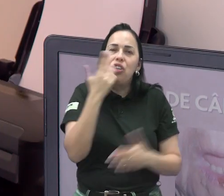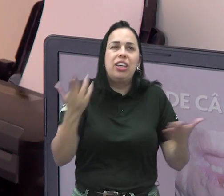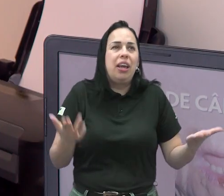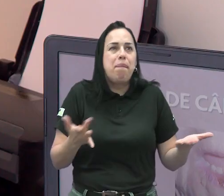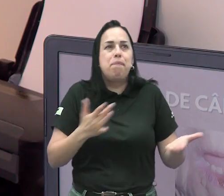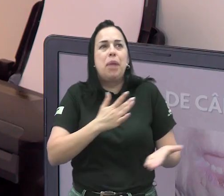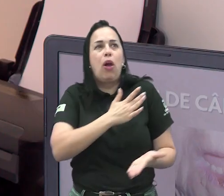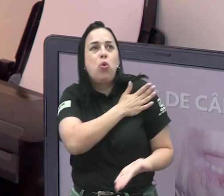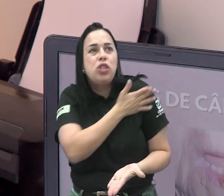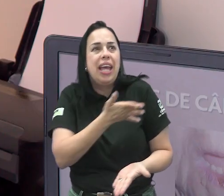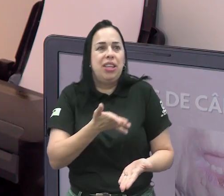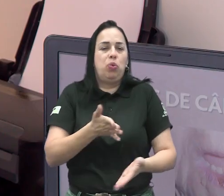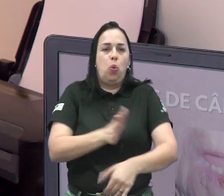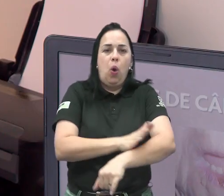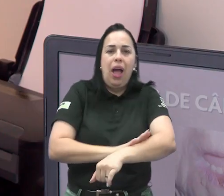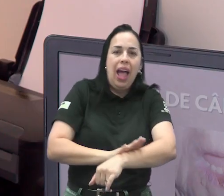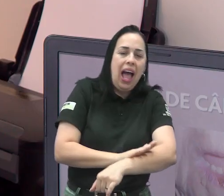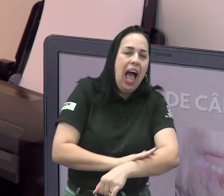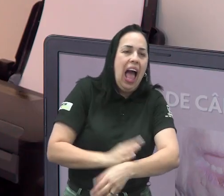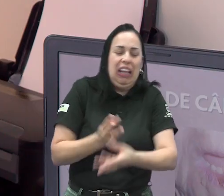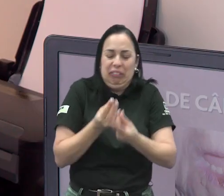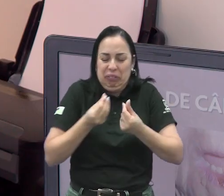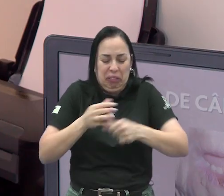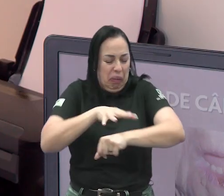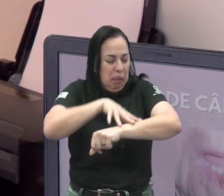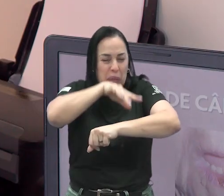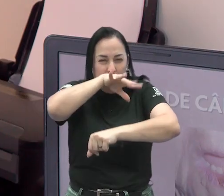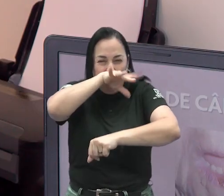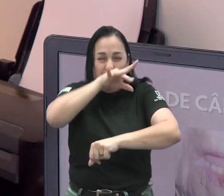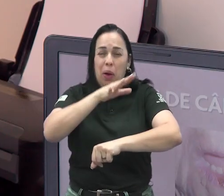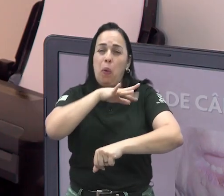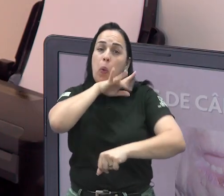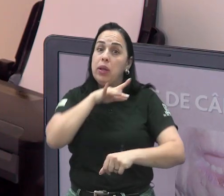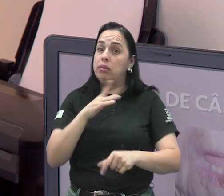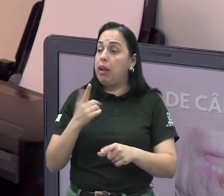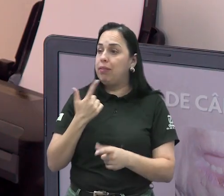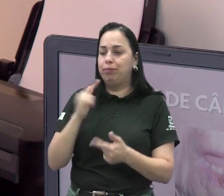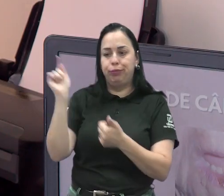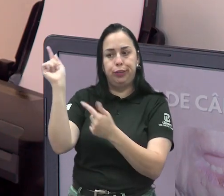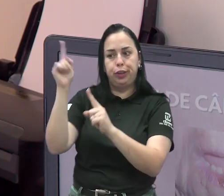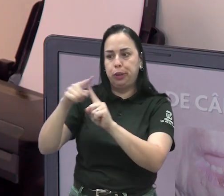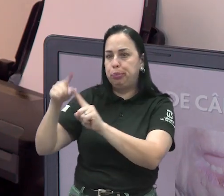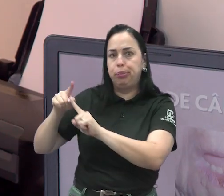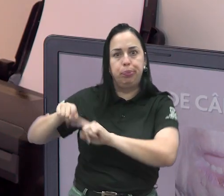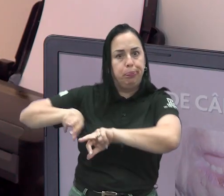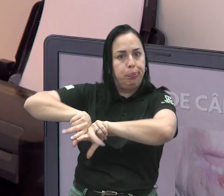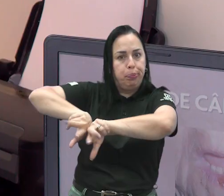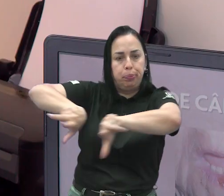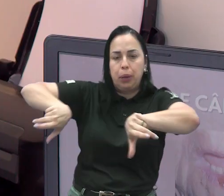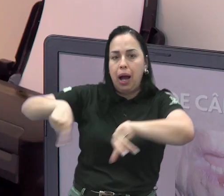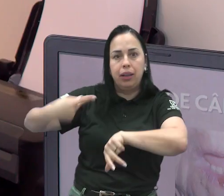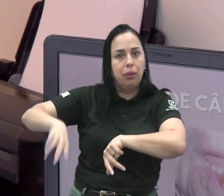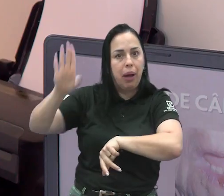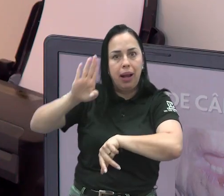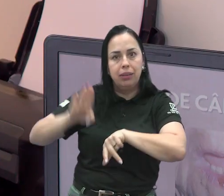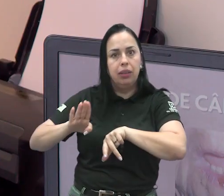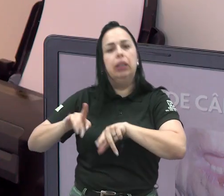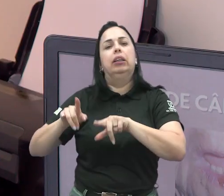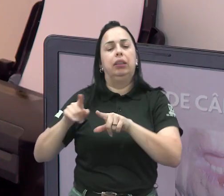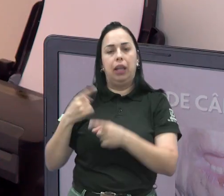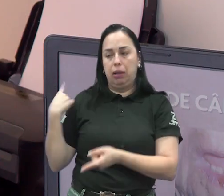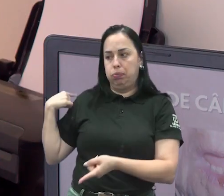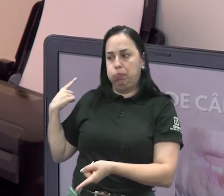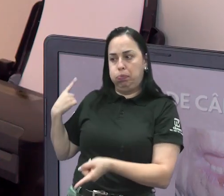em achar que o protetor solar é uma coisa muito oleosa, com cheiro ruim. Hoje em dia existem muitos protetores bons no Brasil, então houve